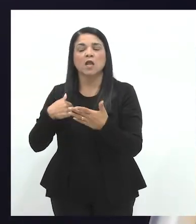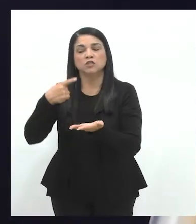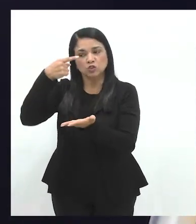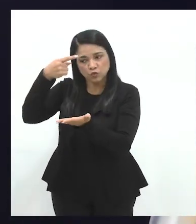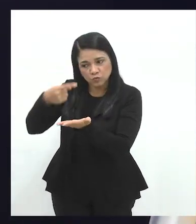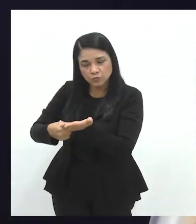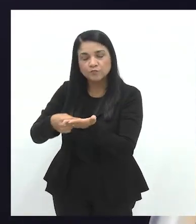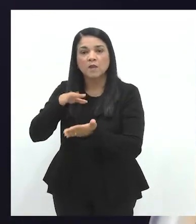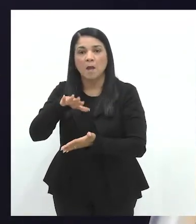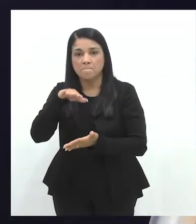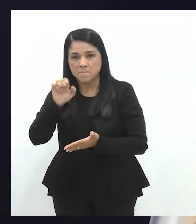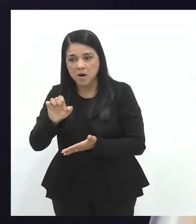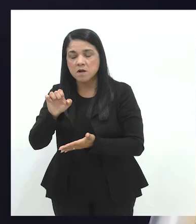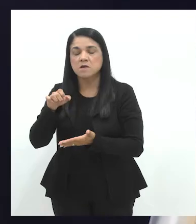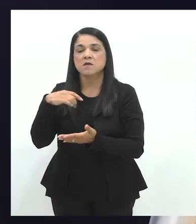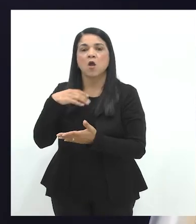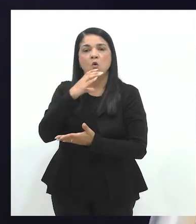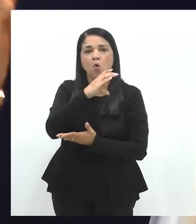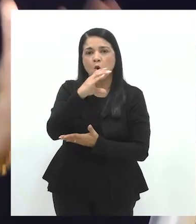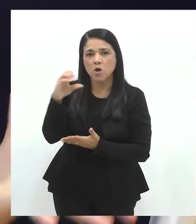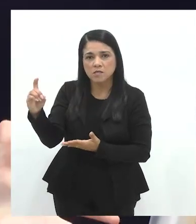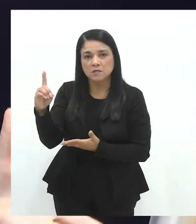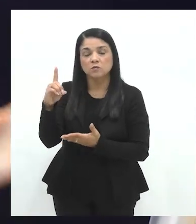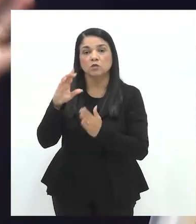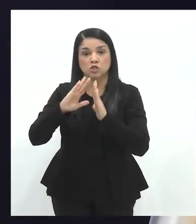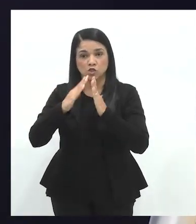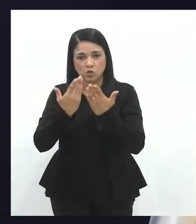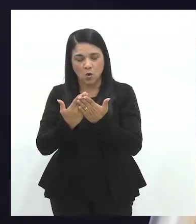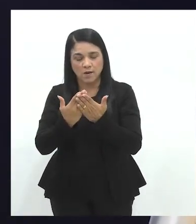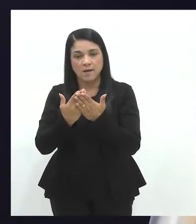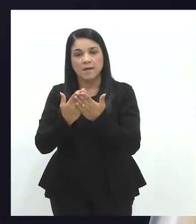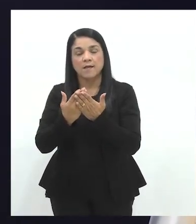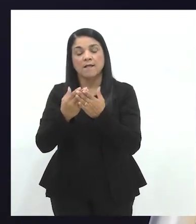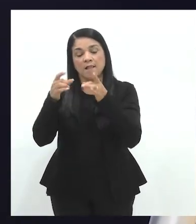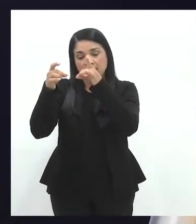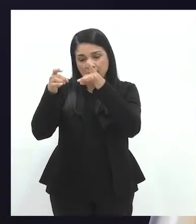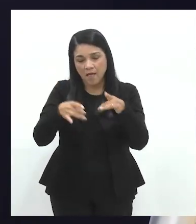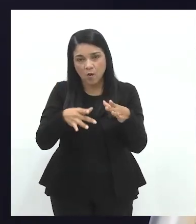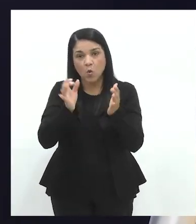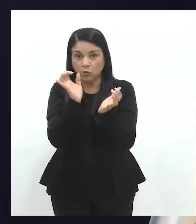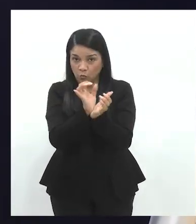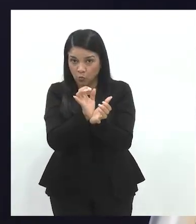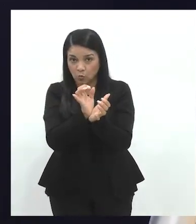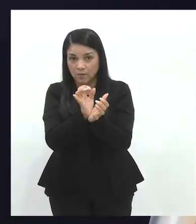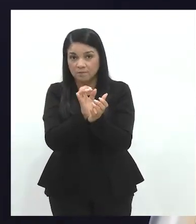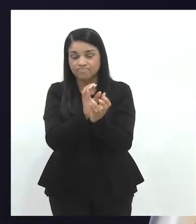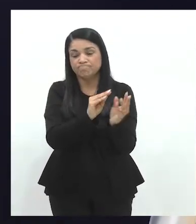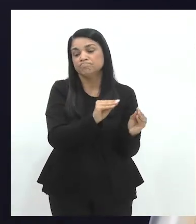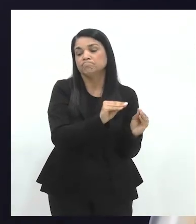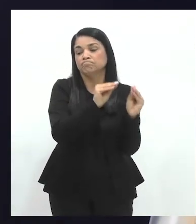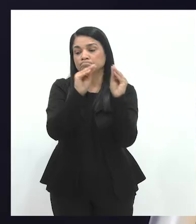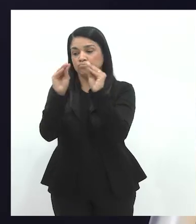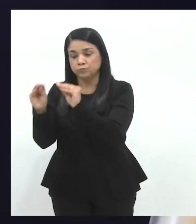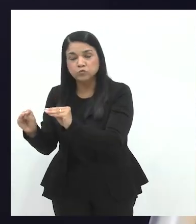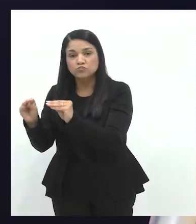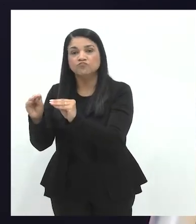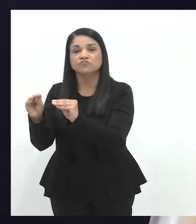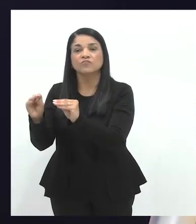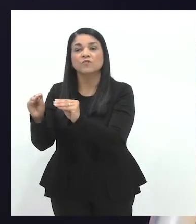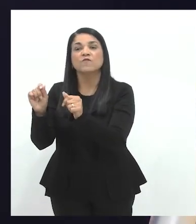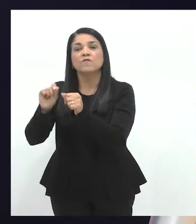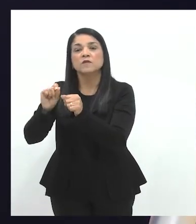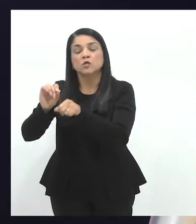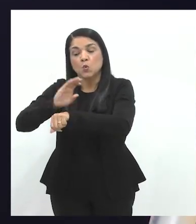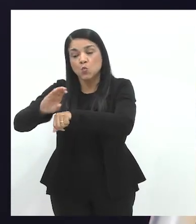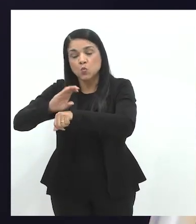num acordo, eu, a mãe, ela, a coordenadora da escola, e ela saiu daquela turma e foi fazer um